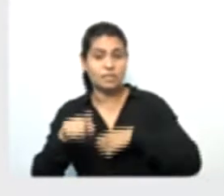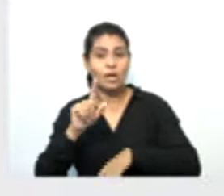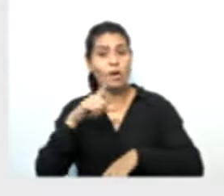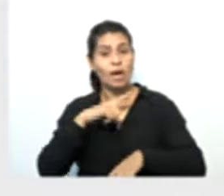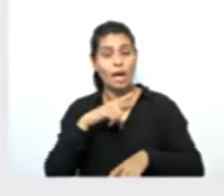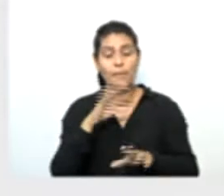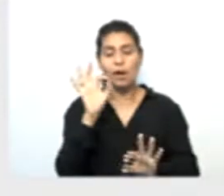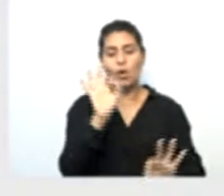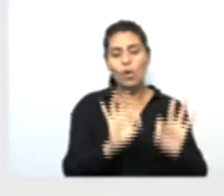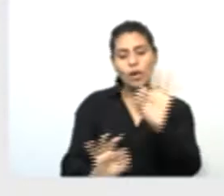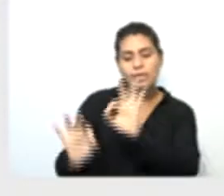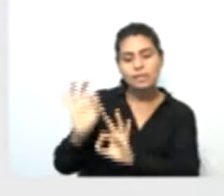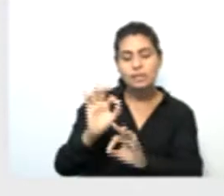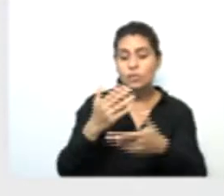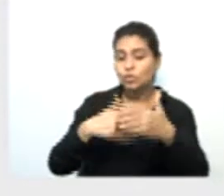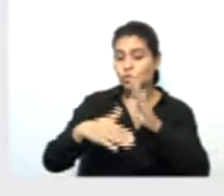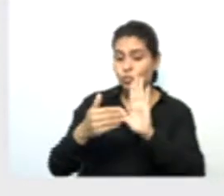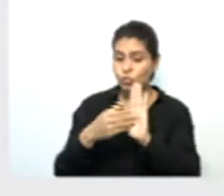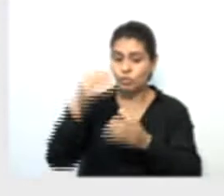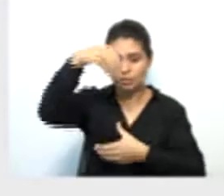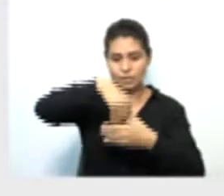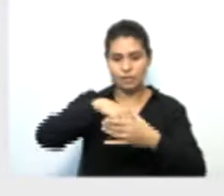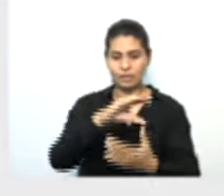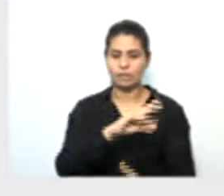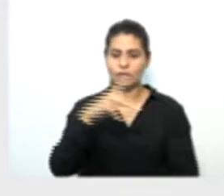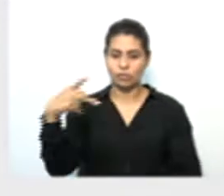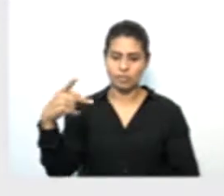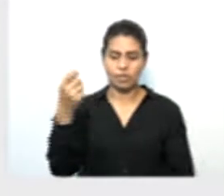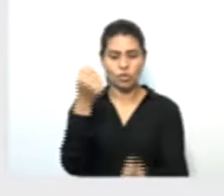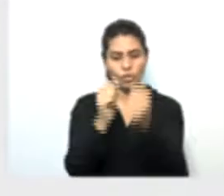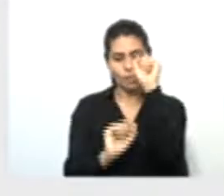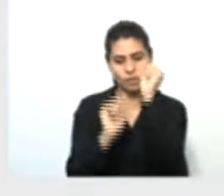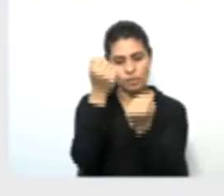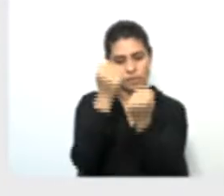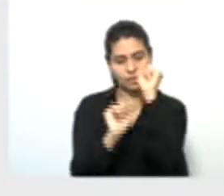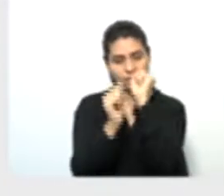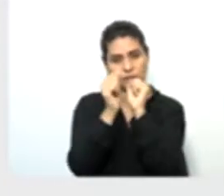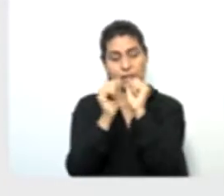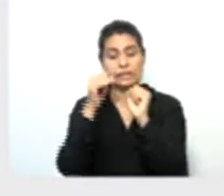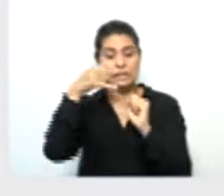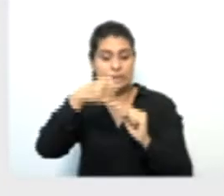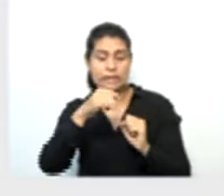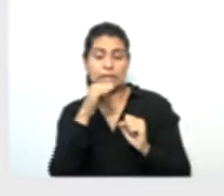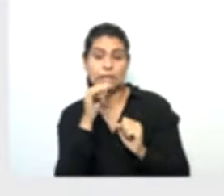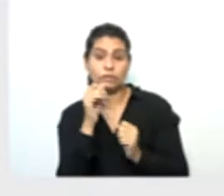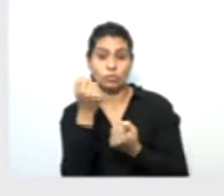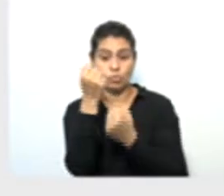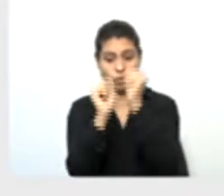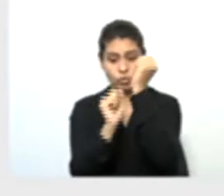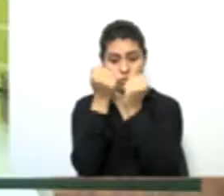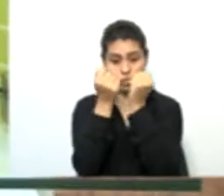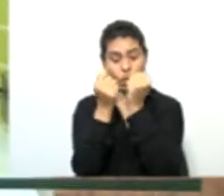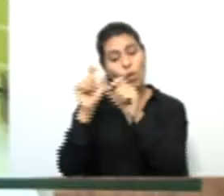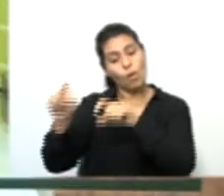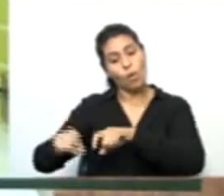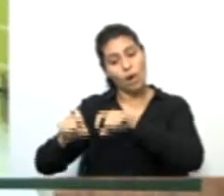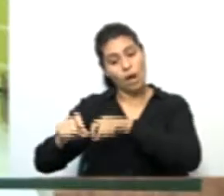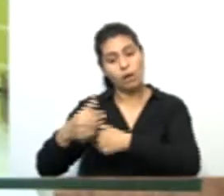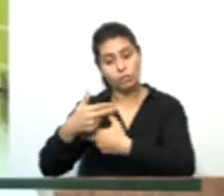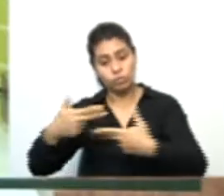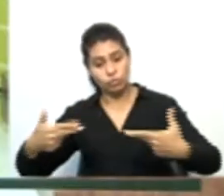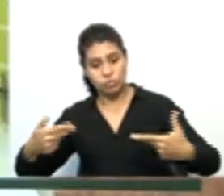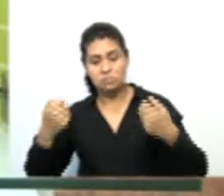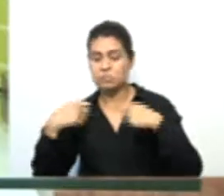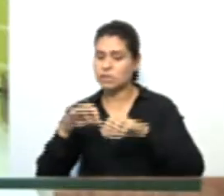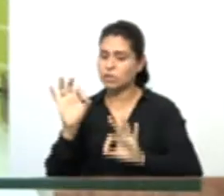para manutenção de todos os equipamentos da cooperativa. Se ela for uma unidade produtiva, uma agroindústria, ela precisa